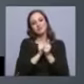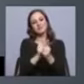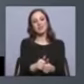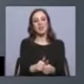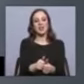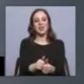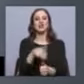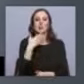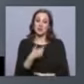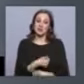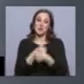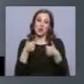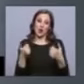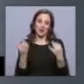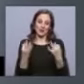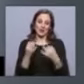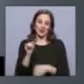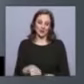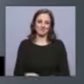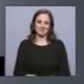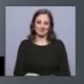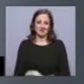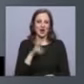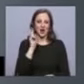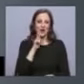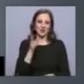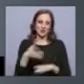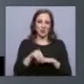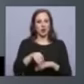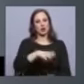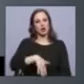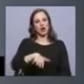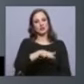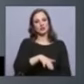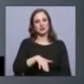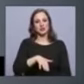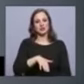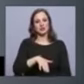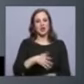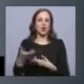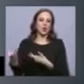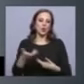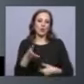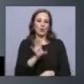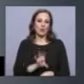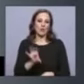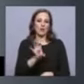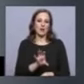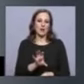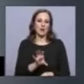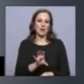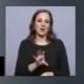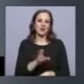mais agradável provavelmente e consegue evitar mais lugar vi e é acolhido maneira mais